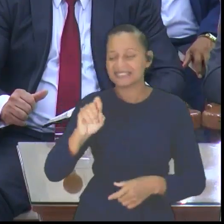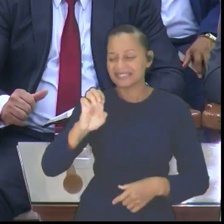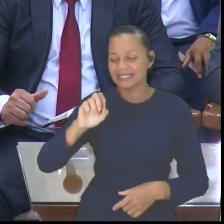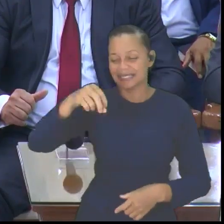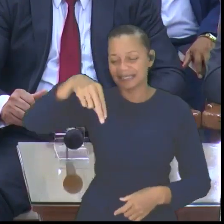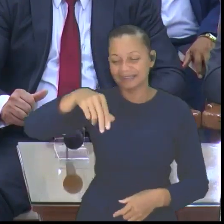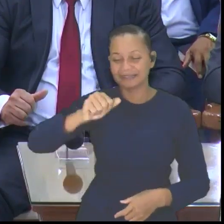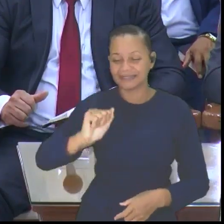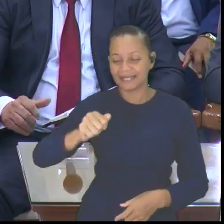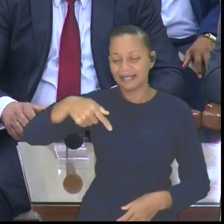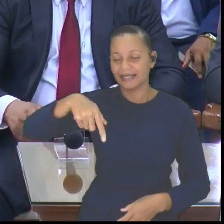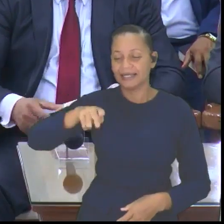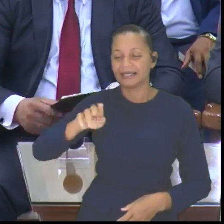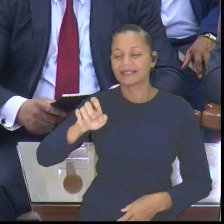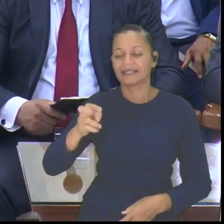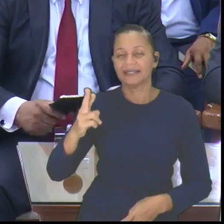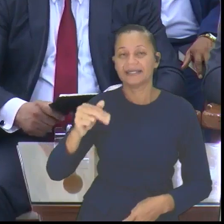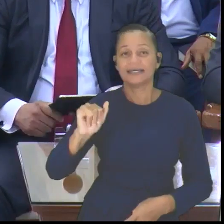Judá,